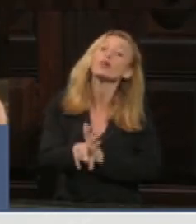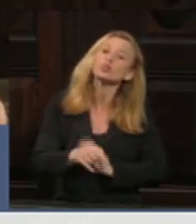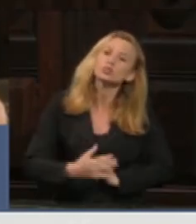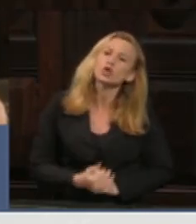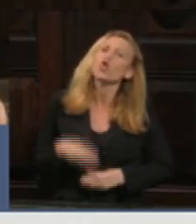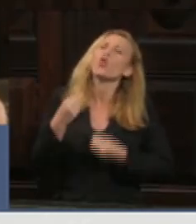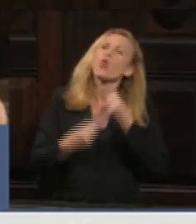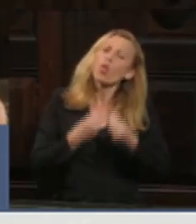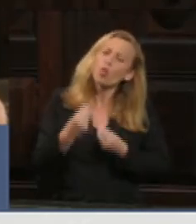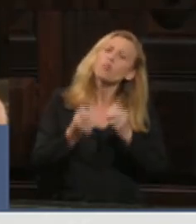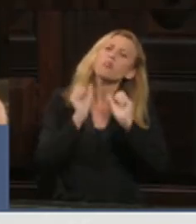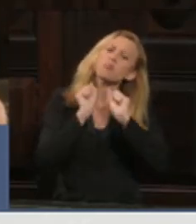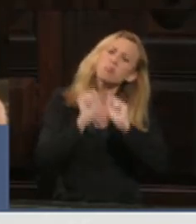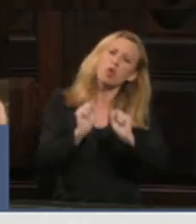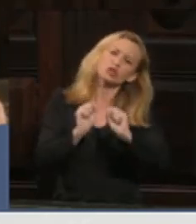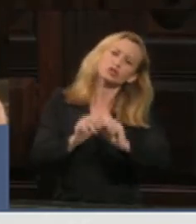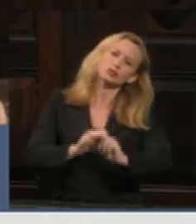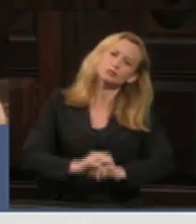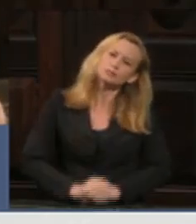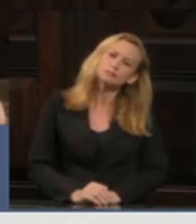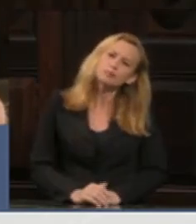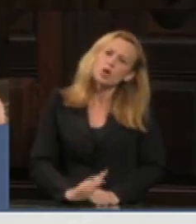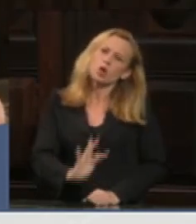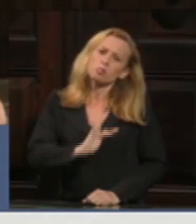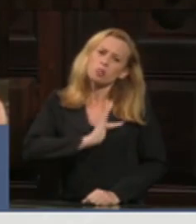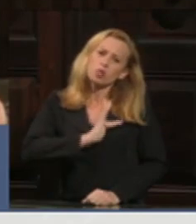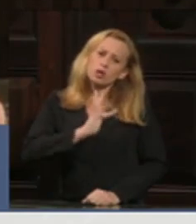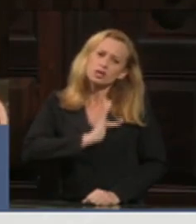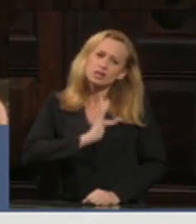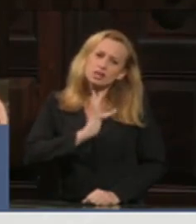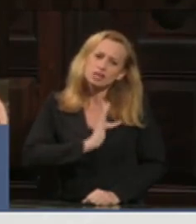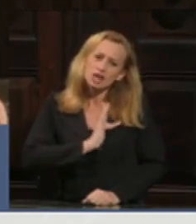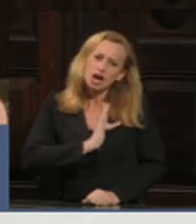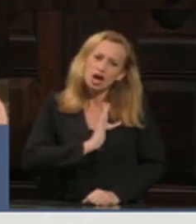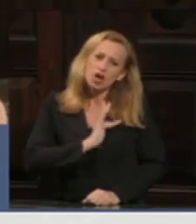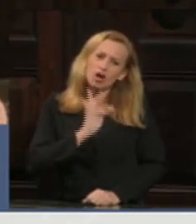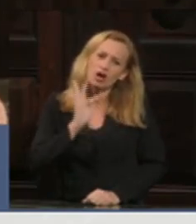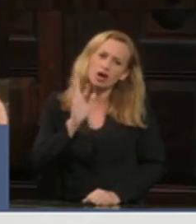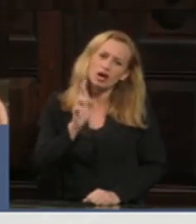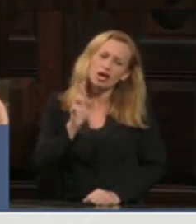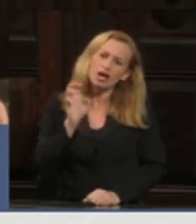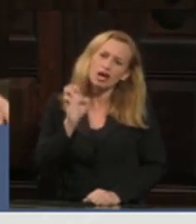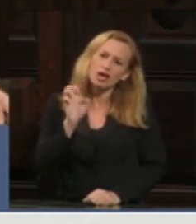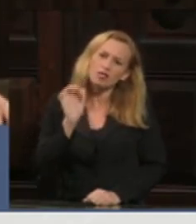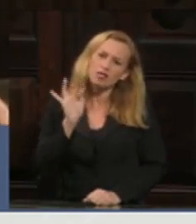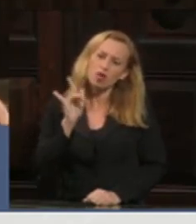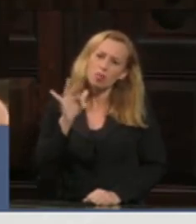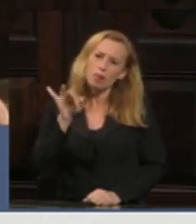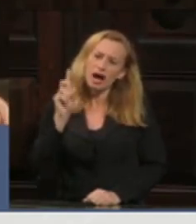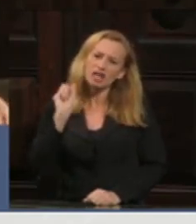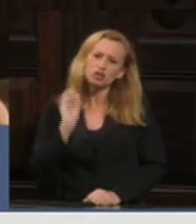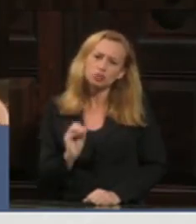como pode um policial reformado com um salário de R$